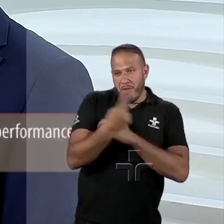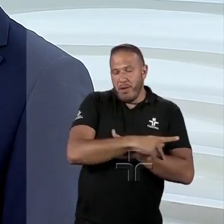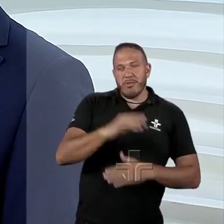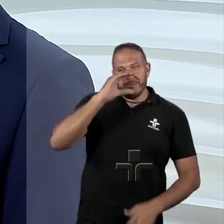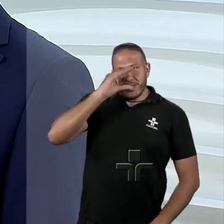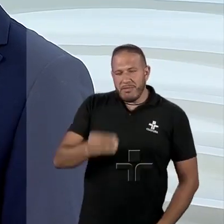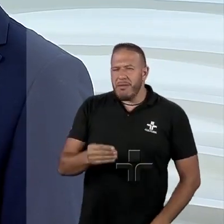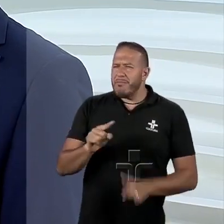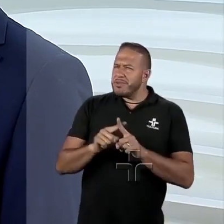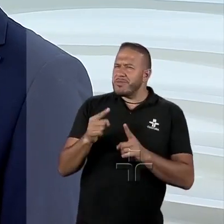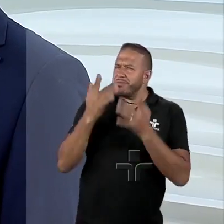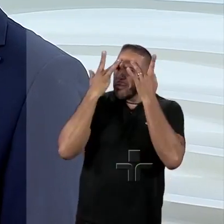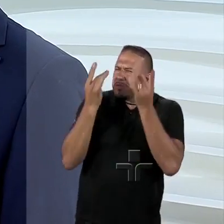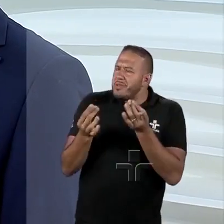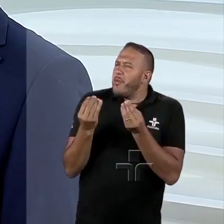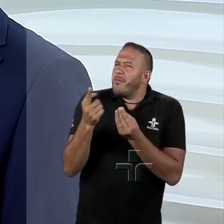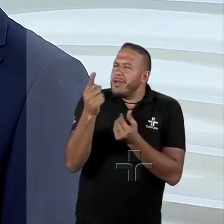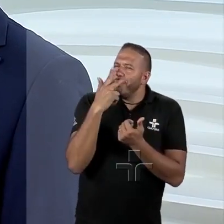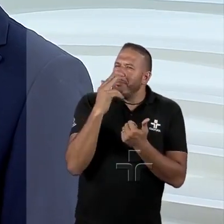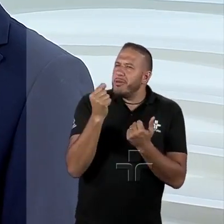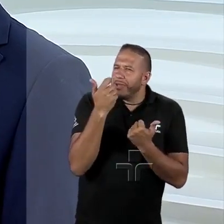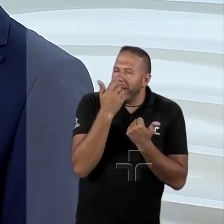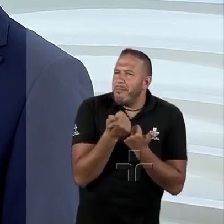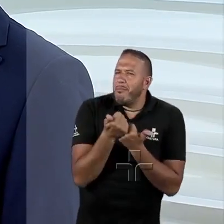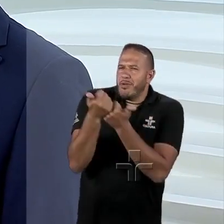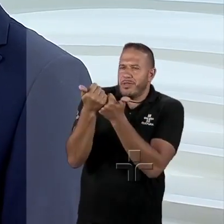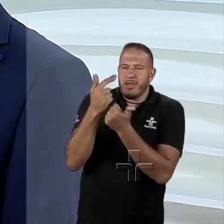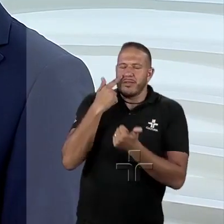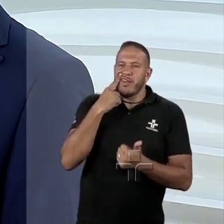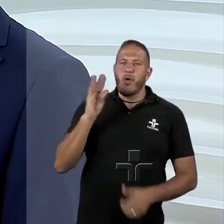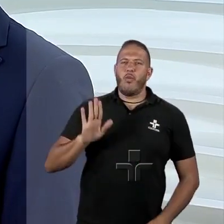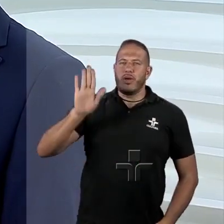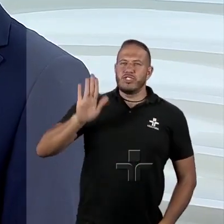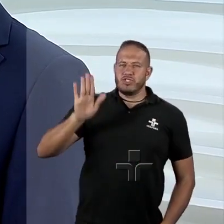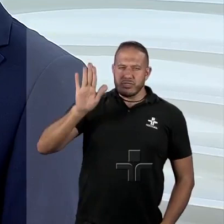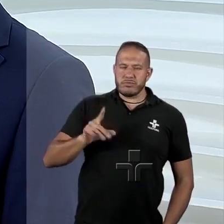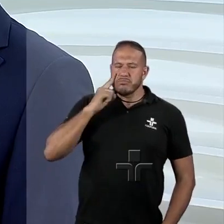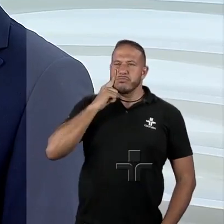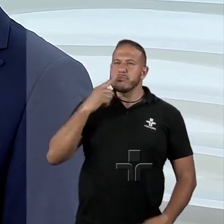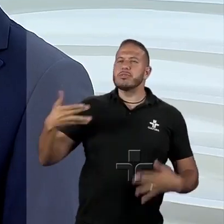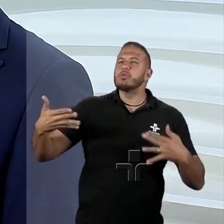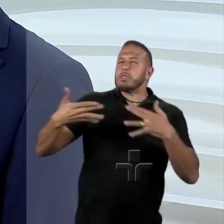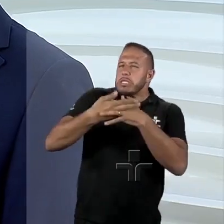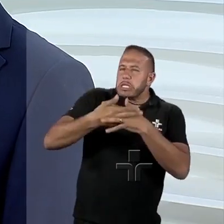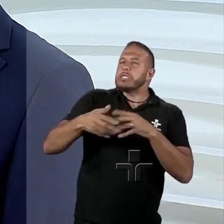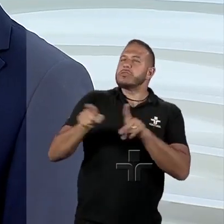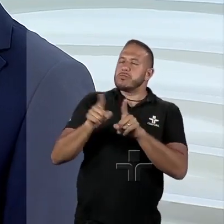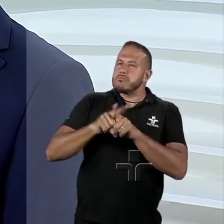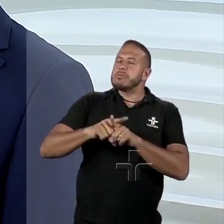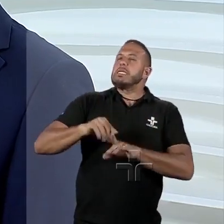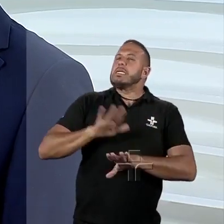compreendo é como ele pode apoiar um candidato socialista, esquerdista, apoiado pelo PT,